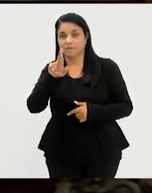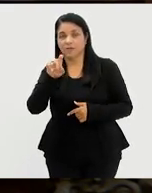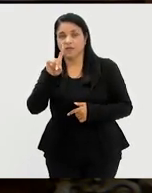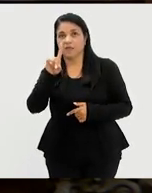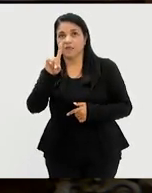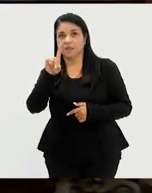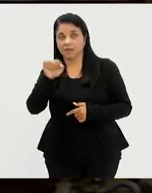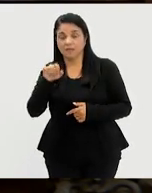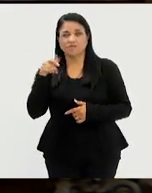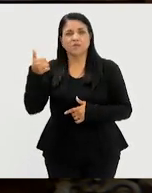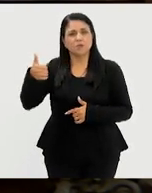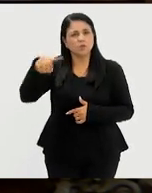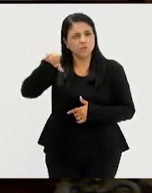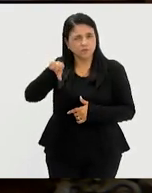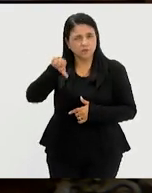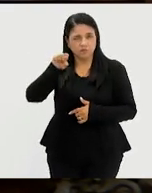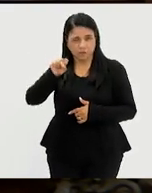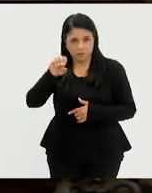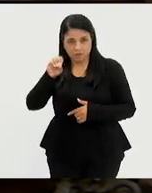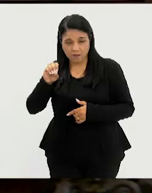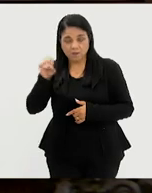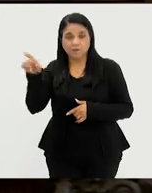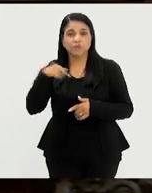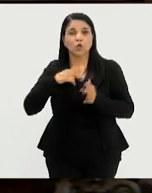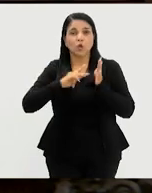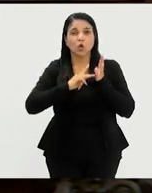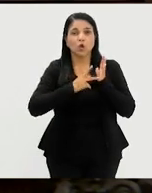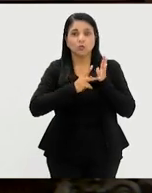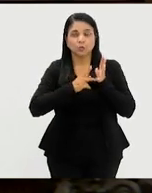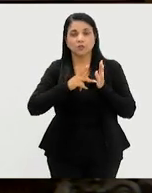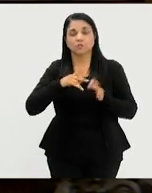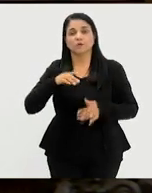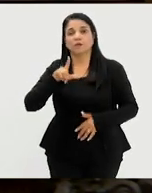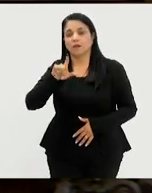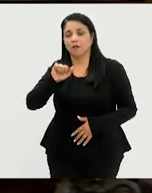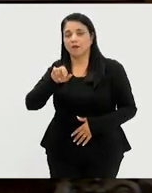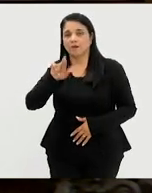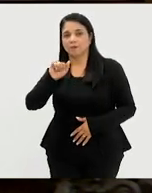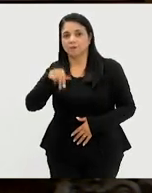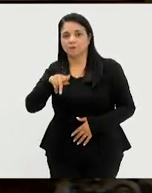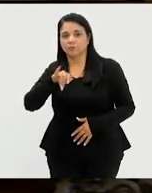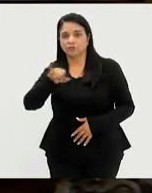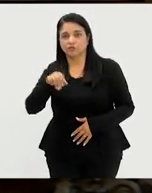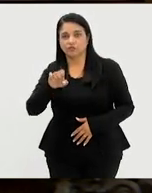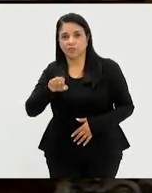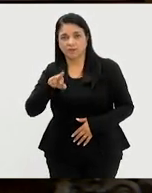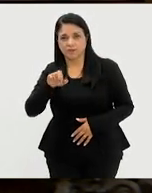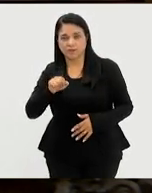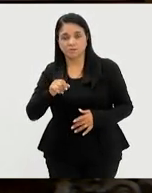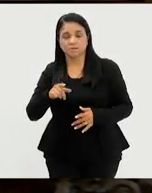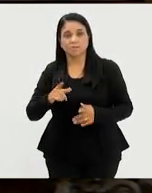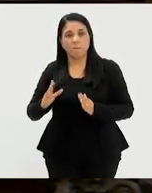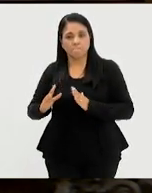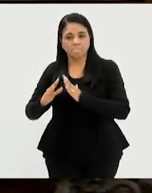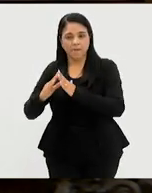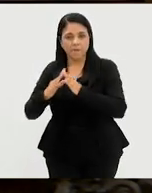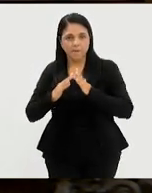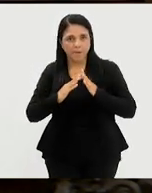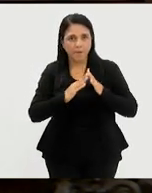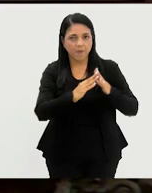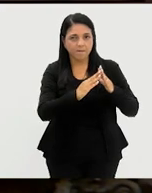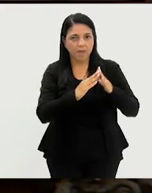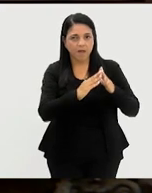Condomínio Laranjeiras se instalou ali na região de Parati um condomínio de